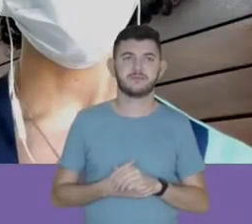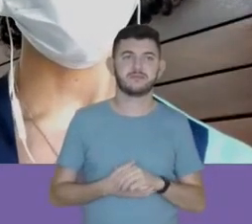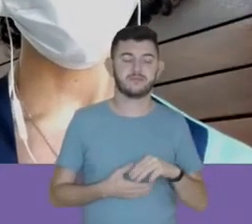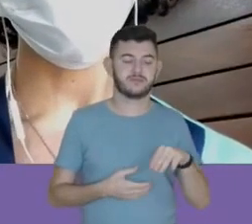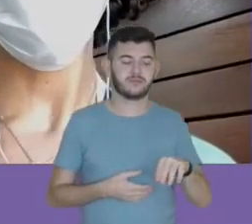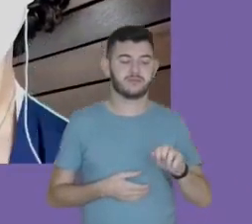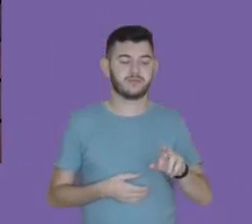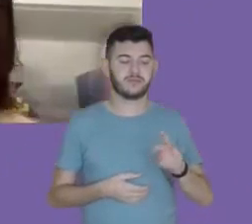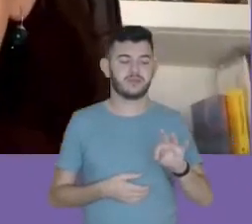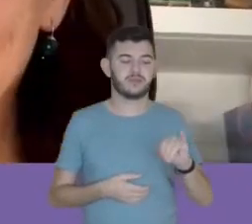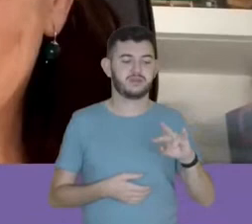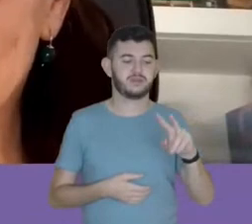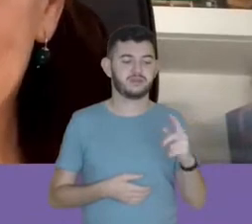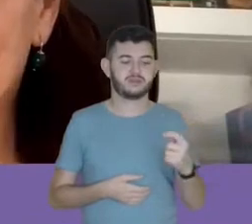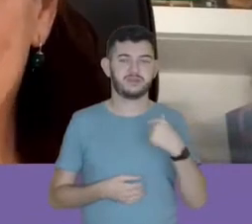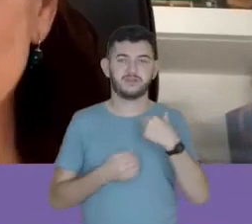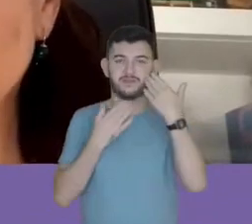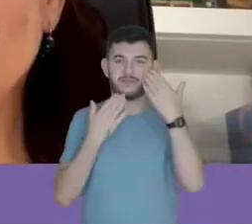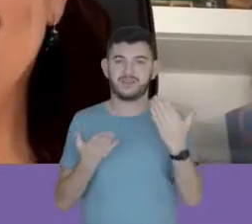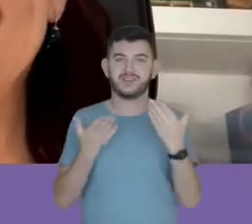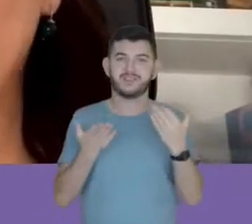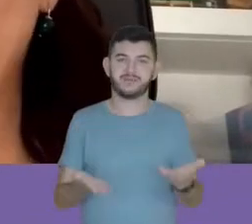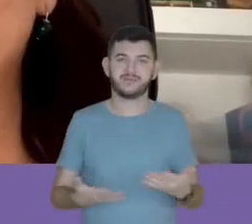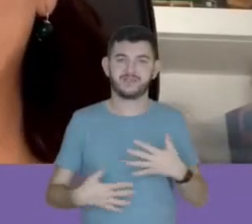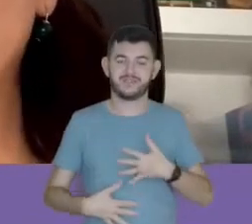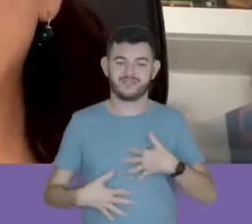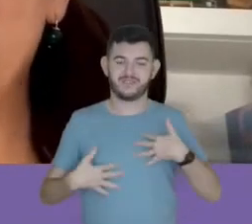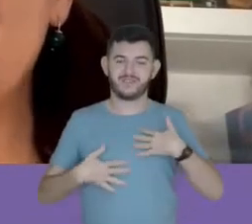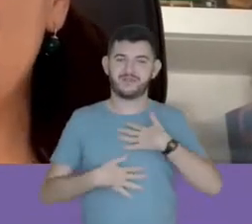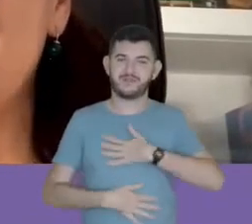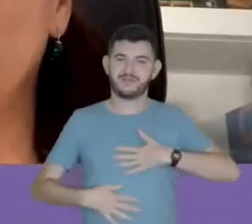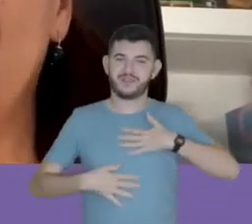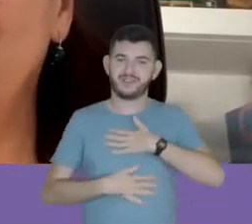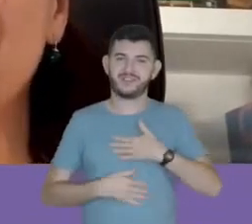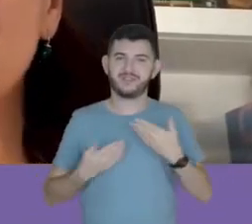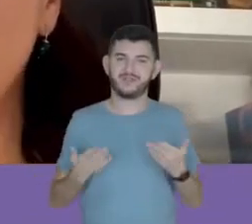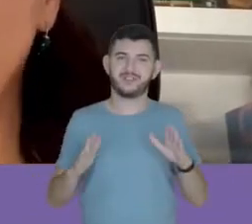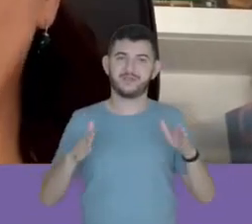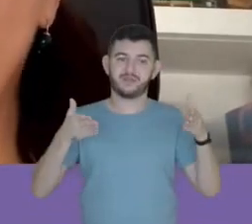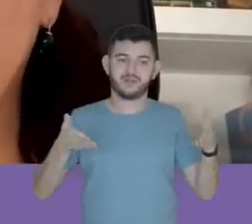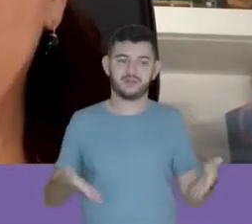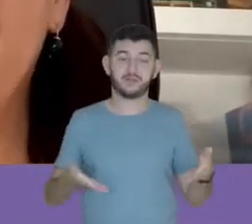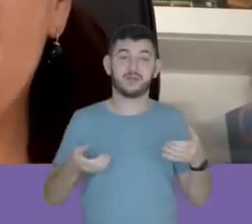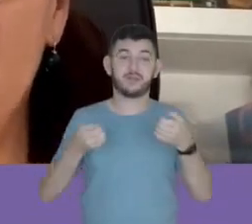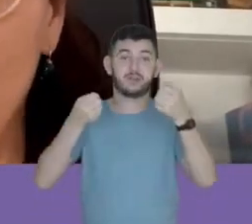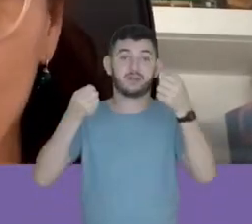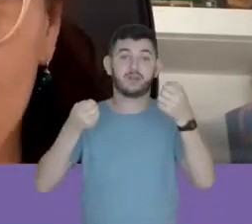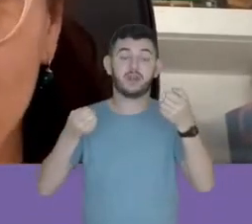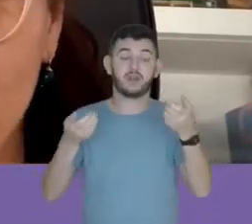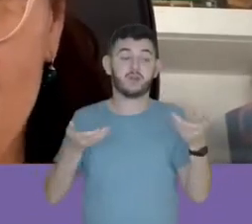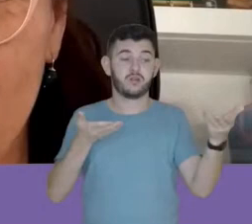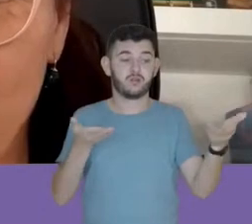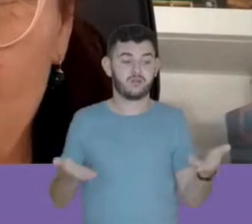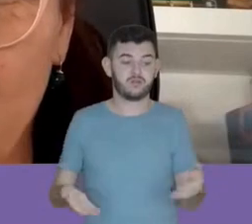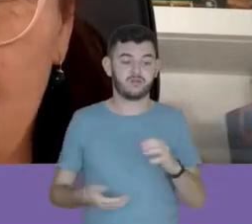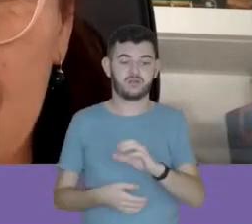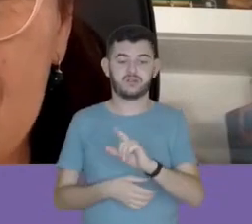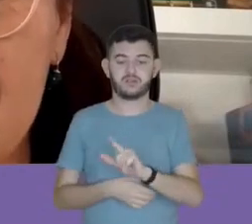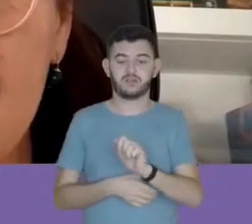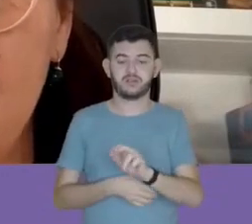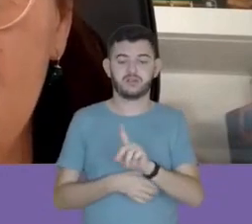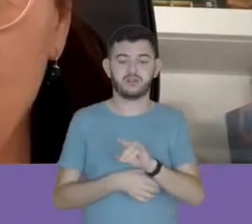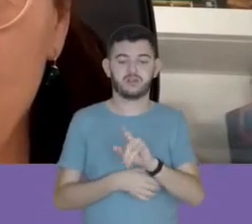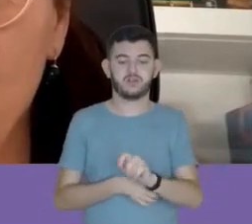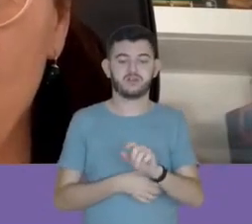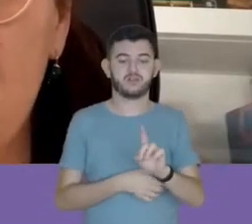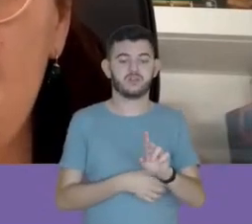Martinha, muito obrigada. Mais uma vez é um prazer tê-la aqui com a gente. Eu quero passar agora para a Cláudia